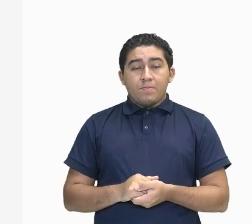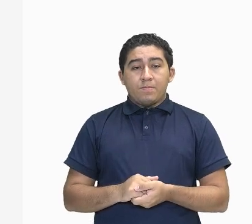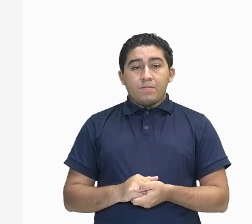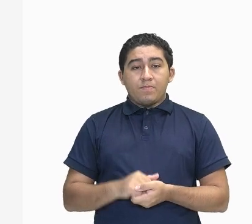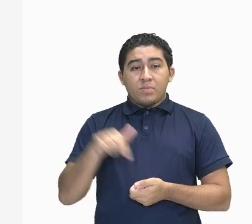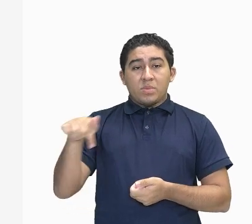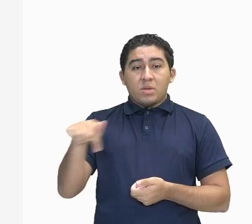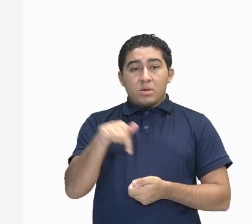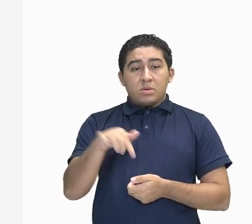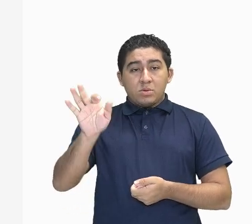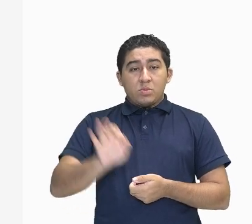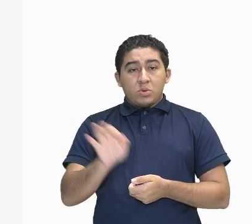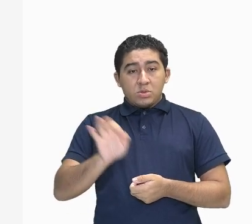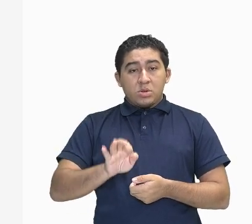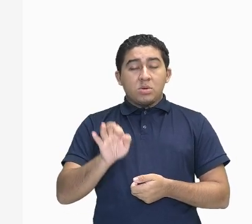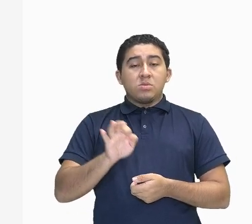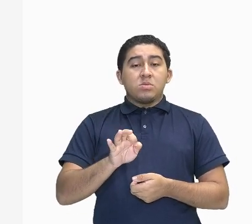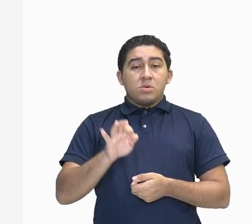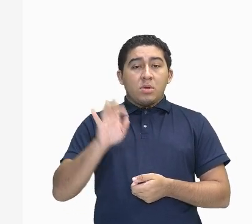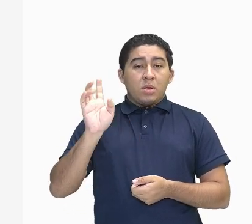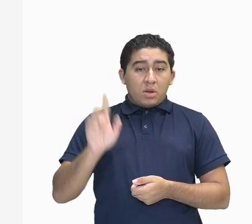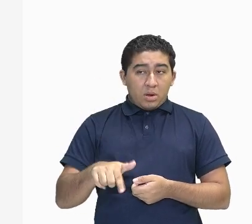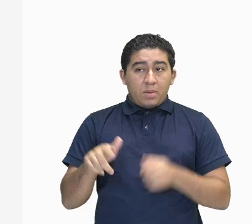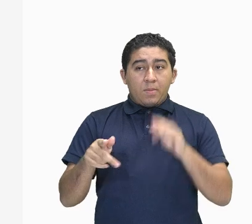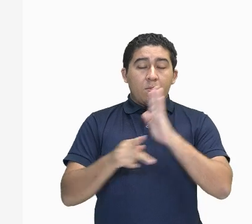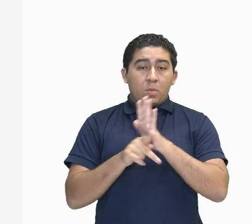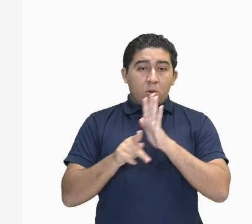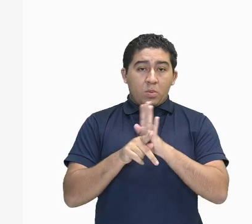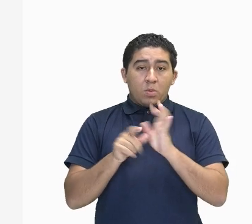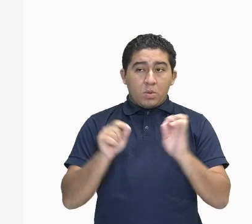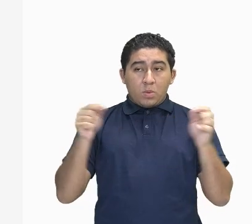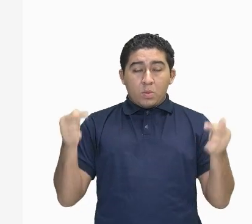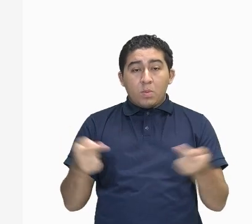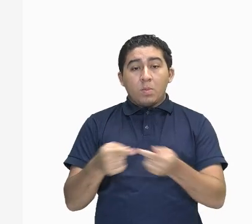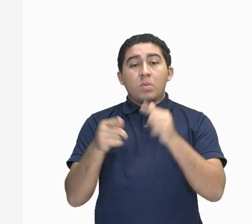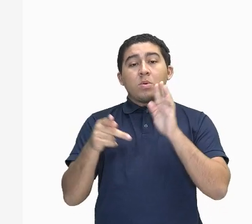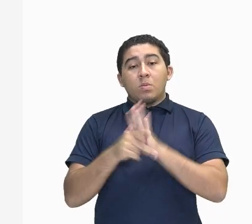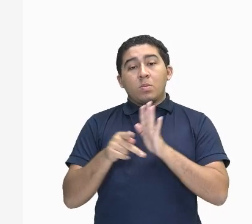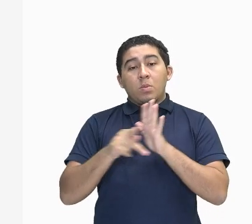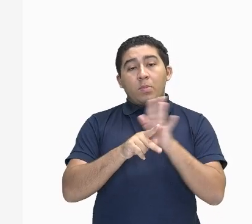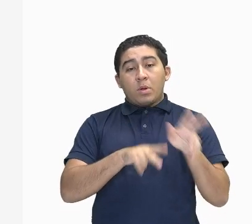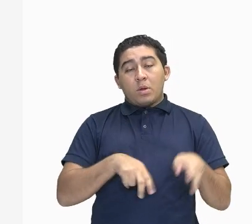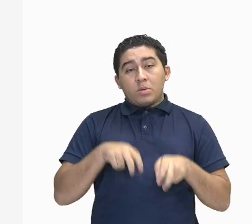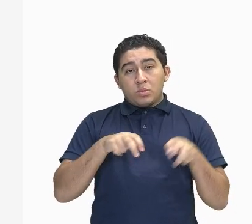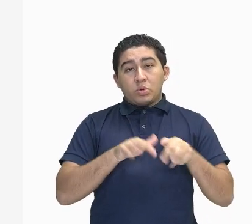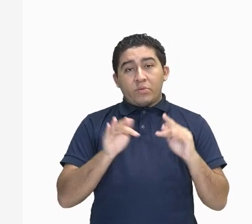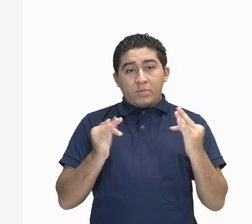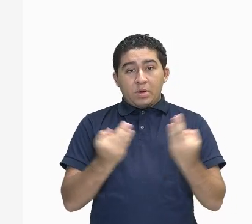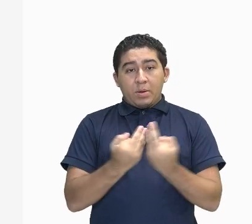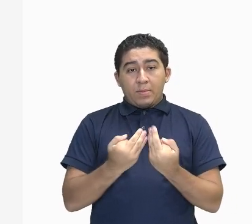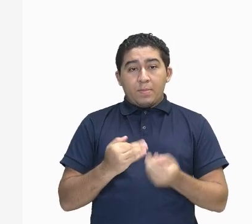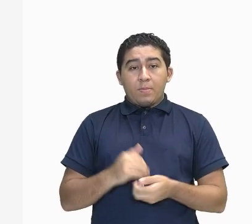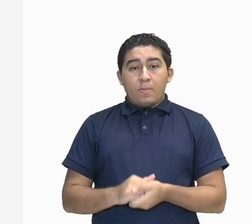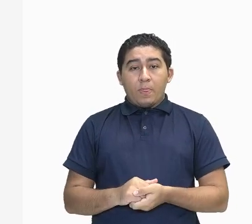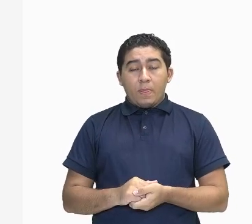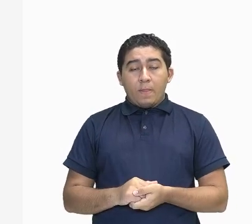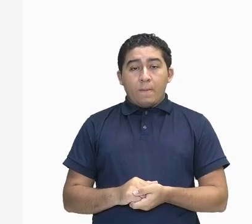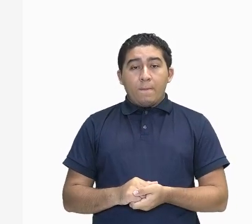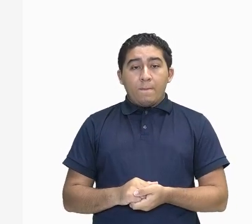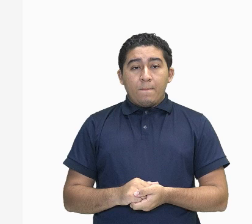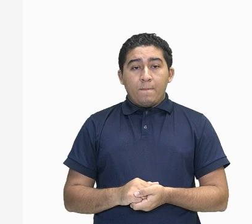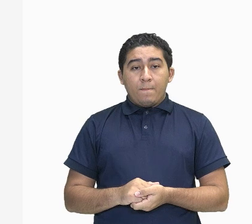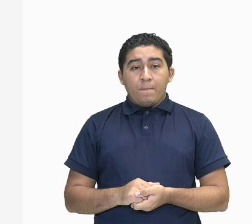77% aí dos estabelecimentos agropecuários vão ser classificados como uma agricultura familiar. A